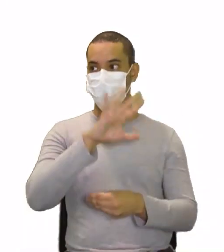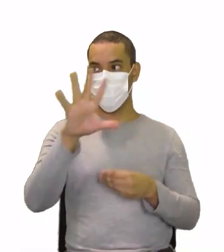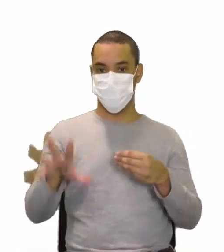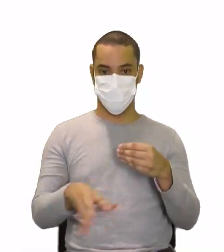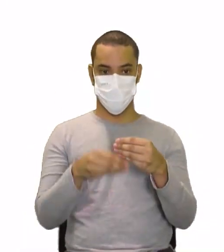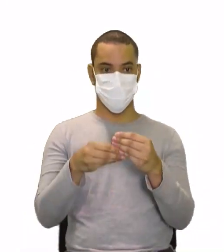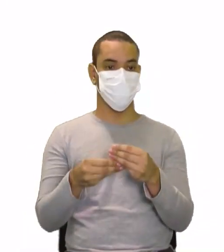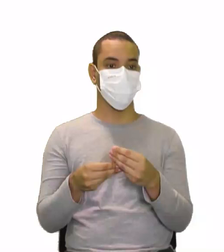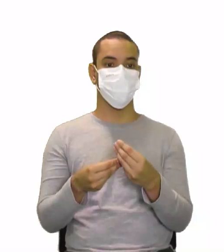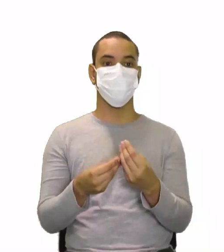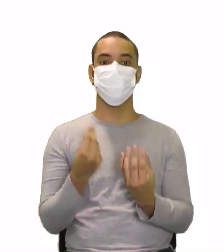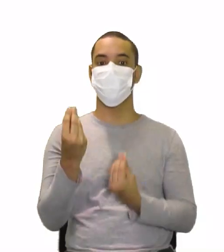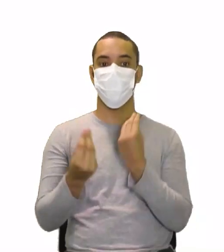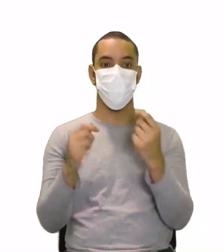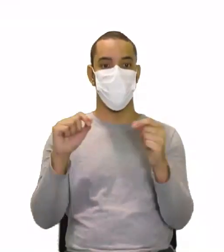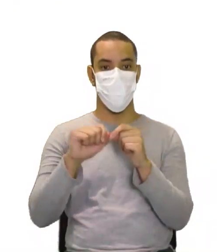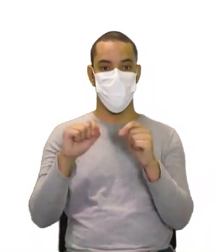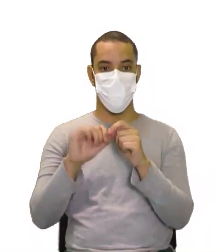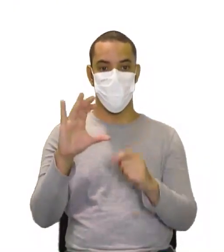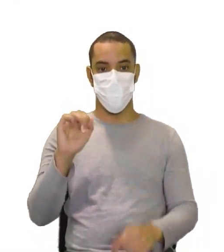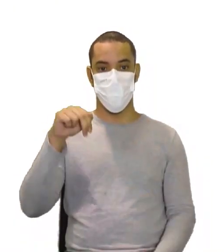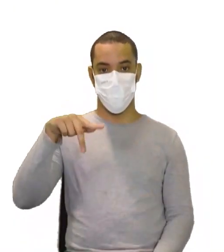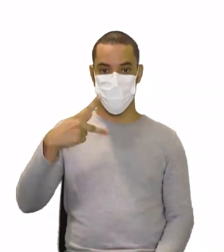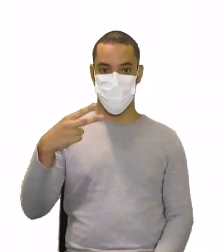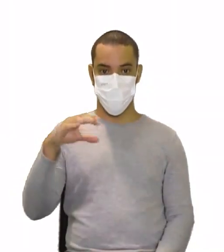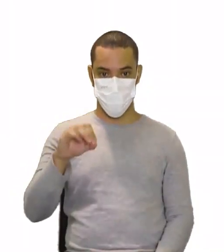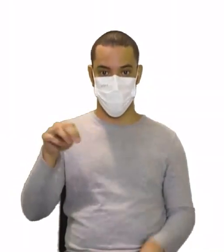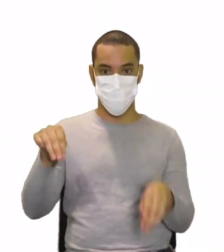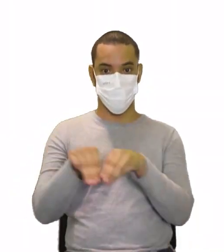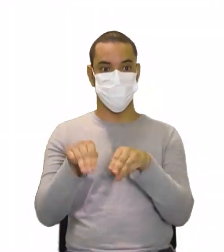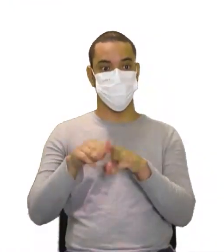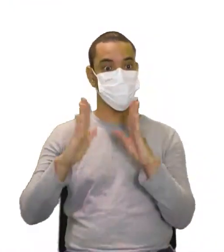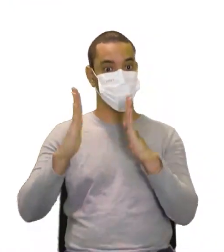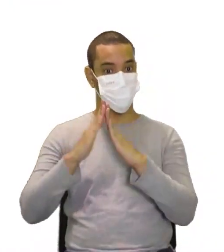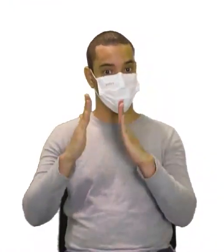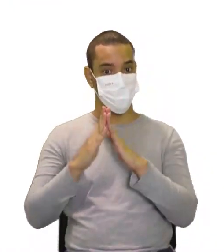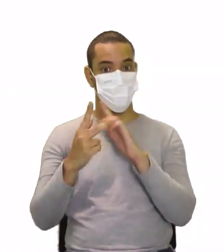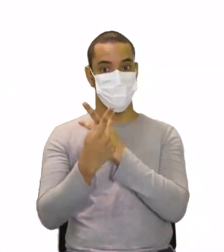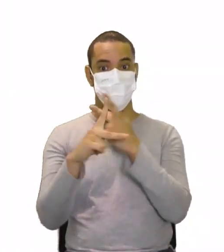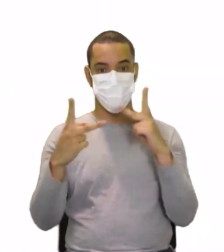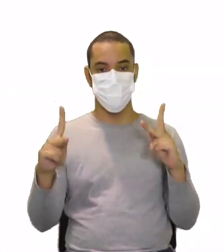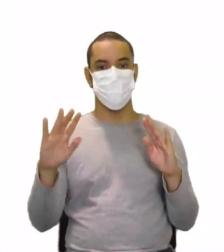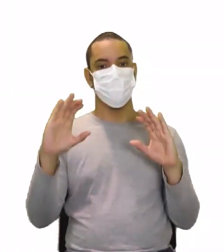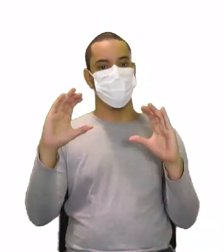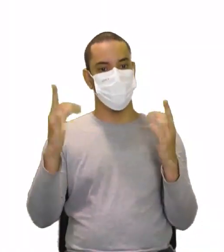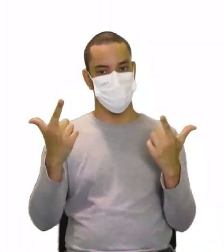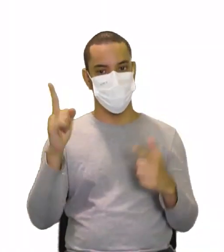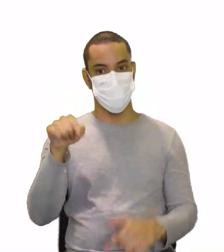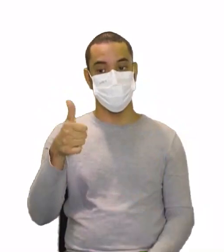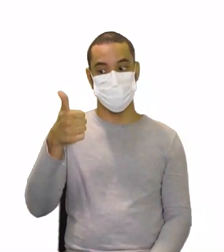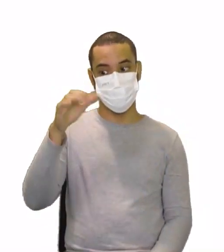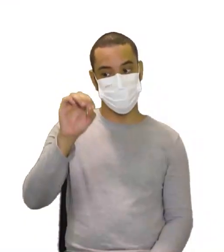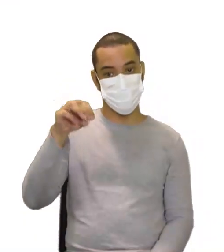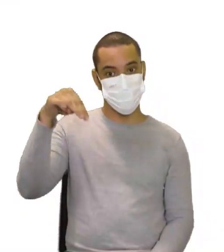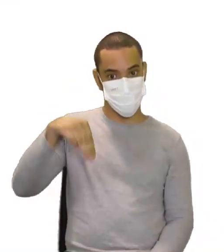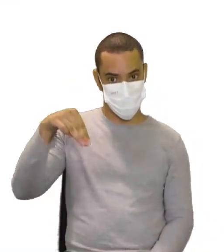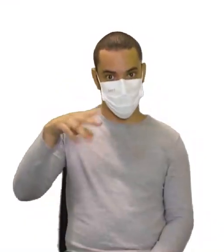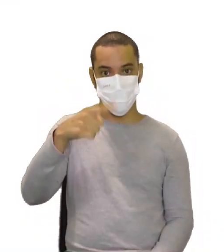como fazer um canhão magnético caseiro. Lógico, né? Aí é 10 minutos e 7